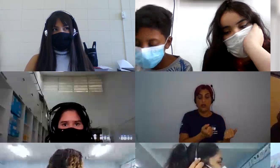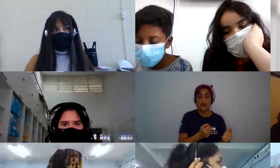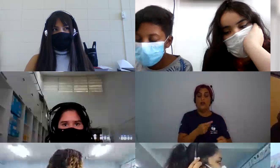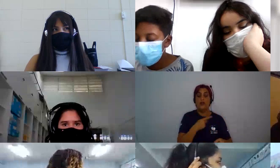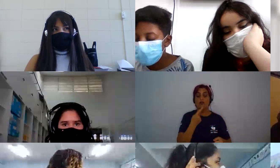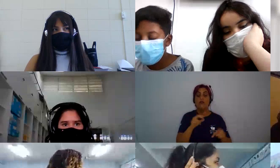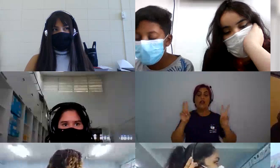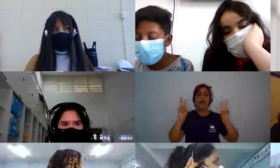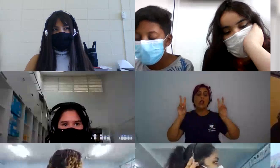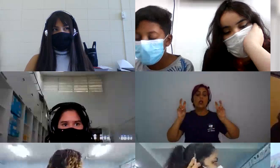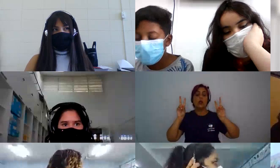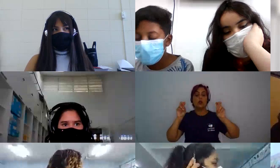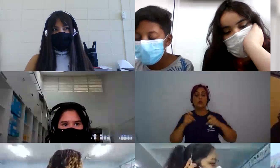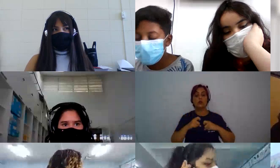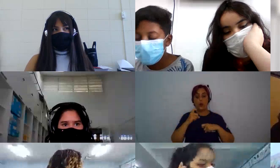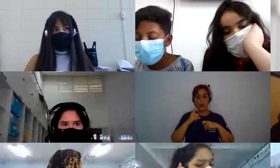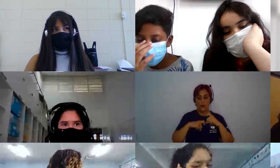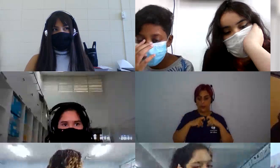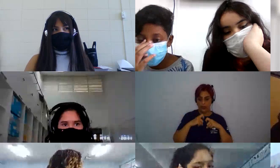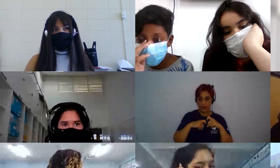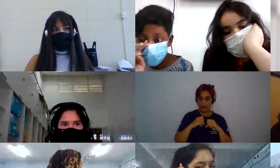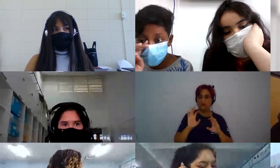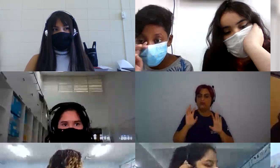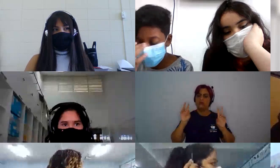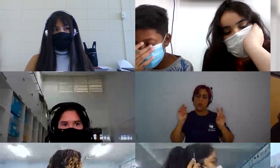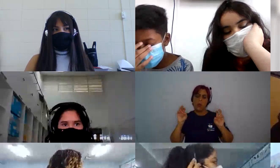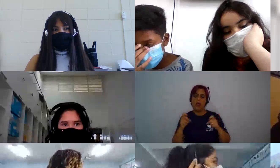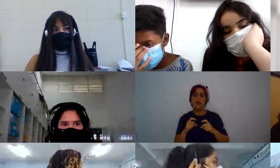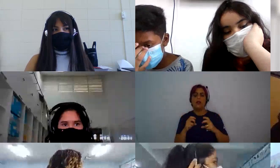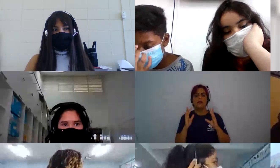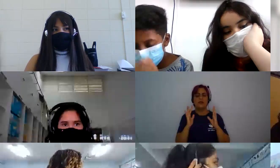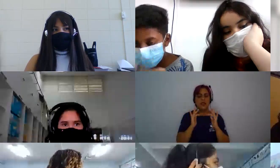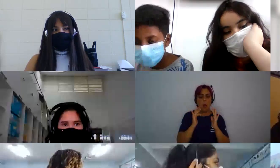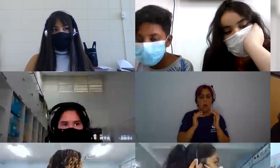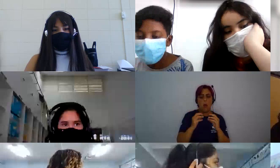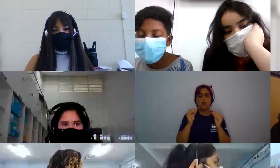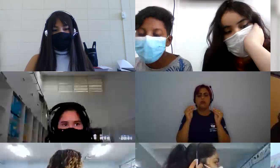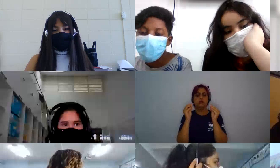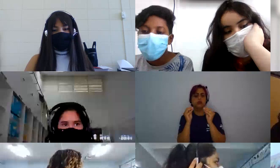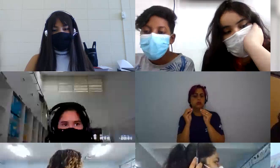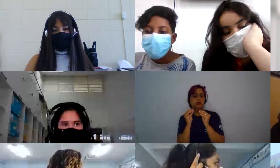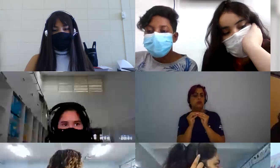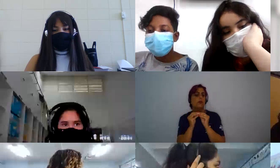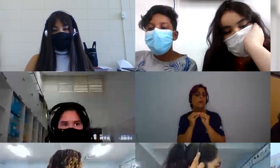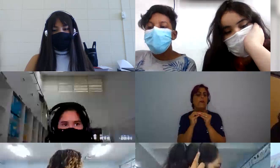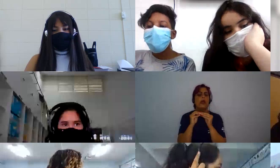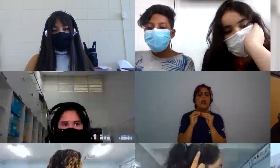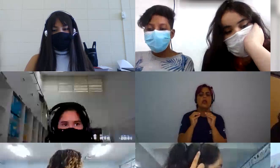de sexualidade, qualquer coisa. Falava de namoro, falava de beijo, falava de